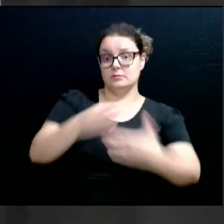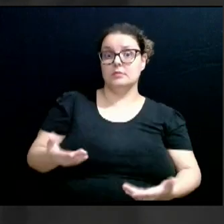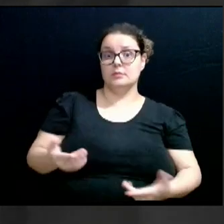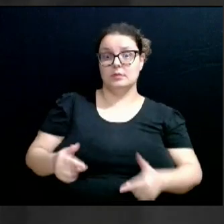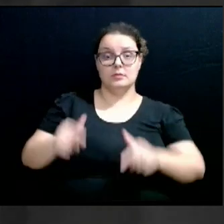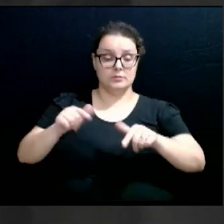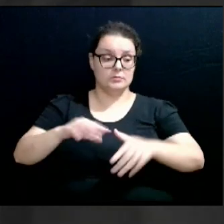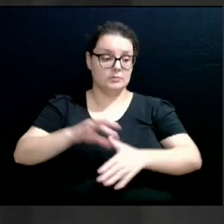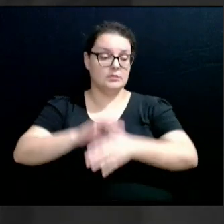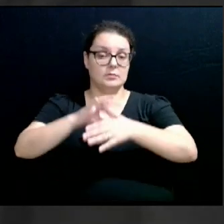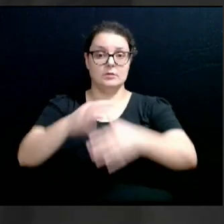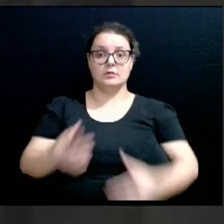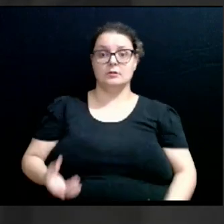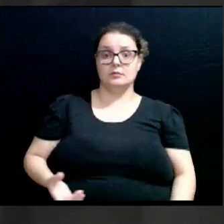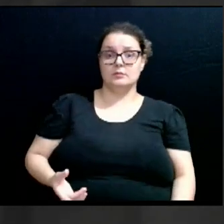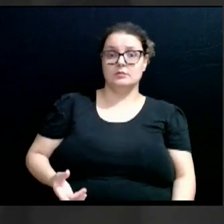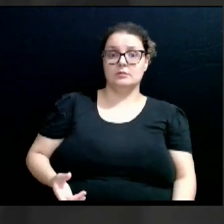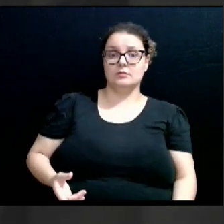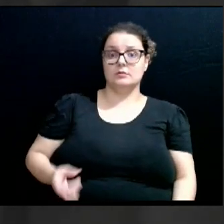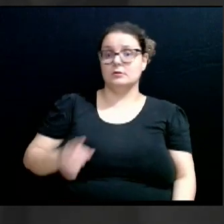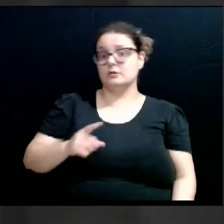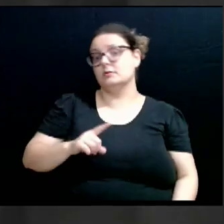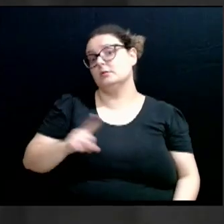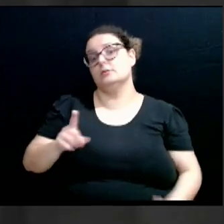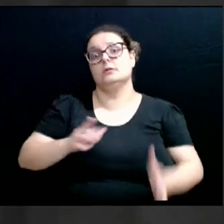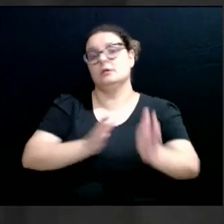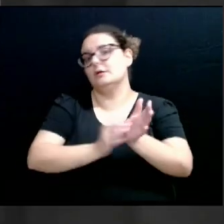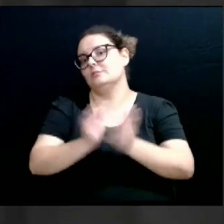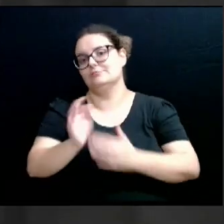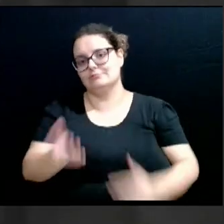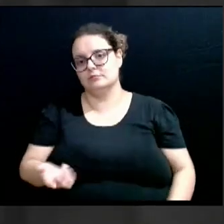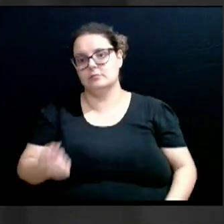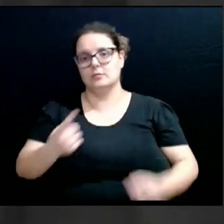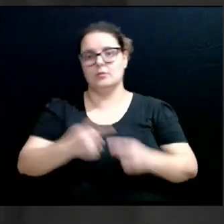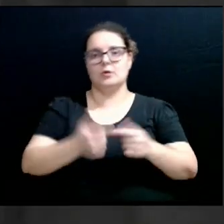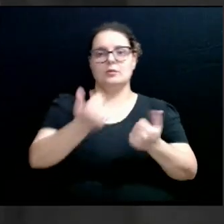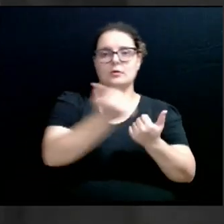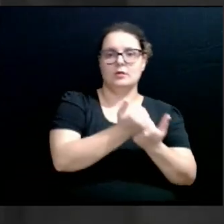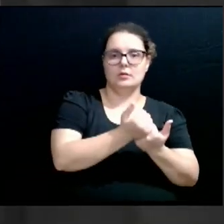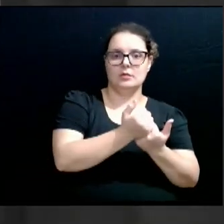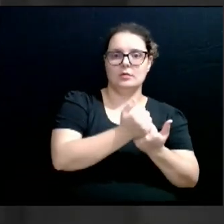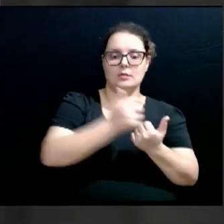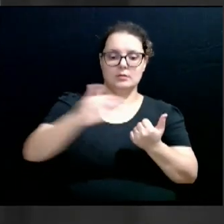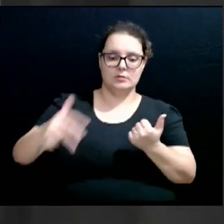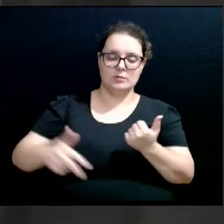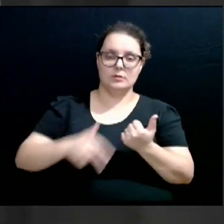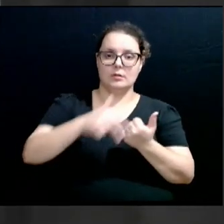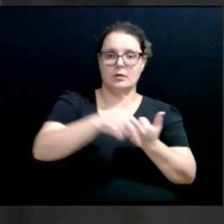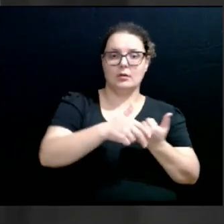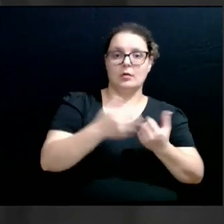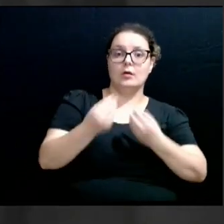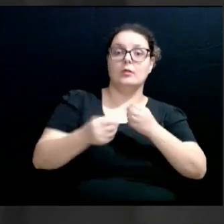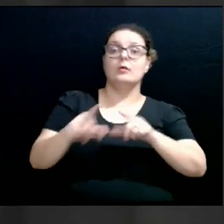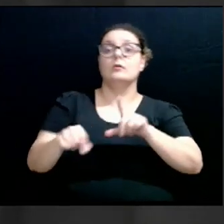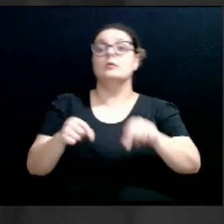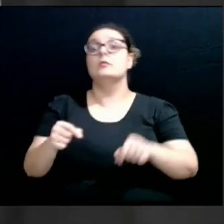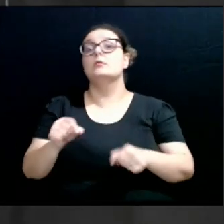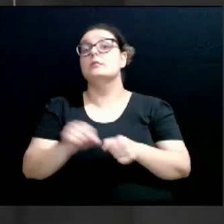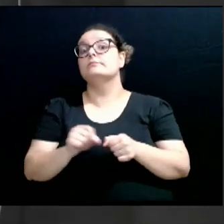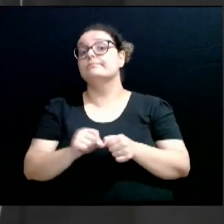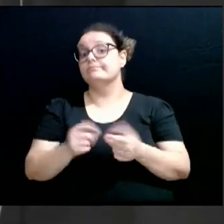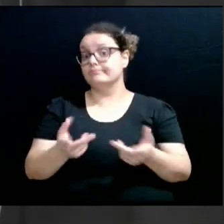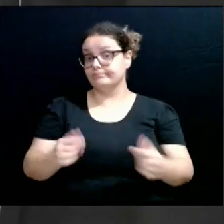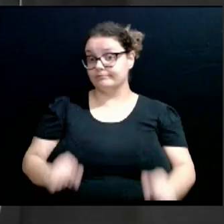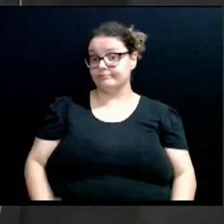por concurso, né, porque quando tem um cargo que não é vago, mas precisa ocupar alguém, como que é feita essa escolha, né, porque tem